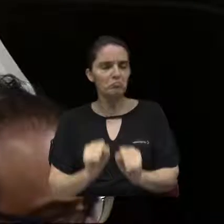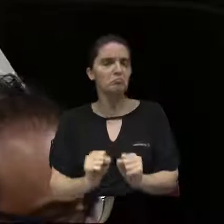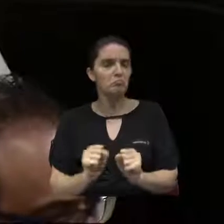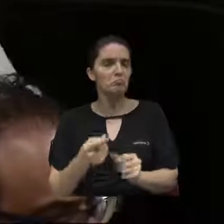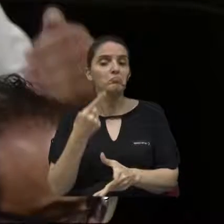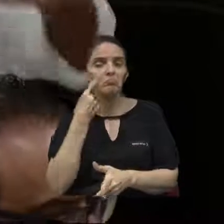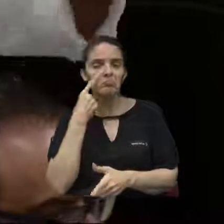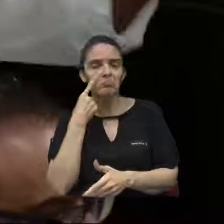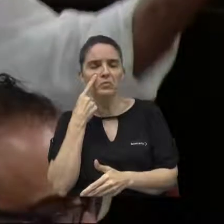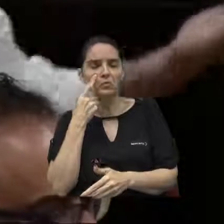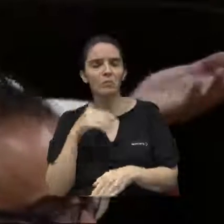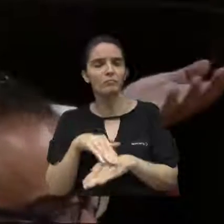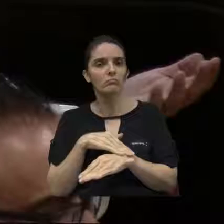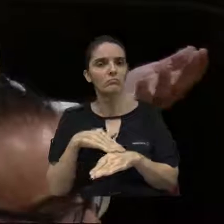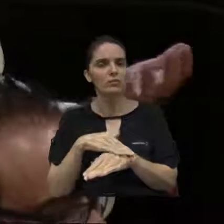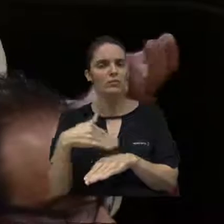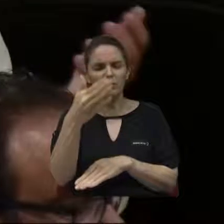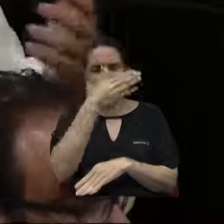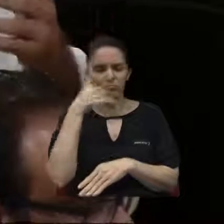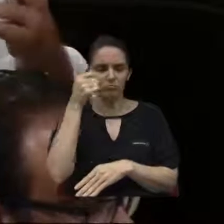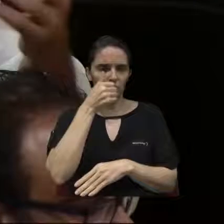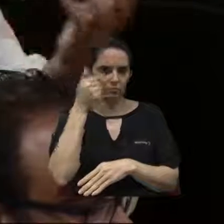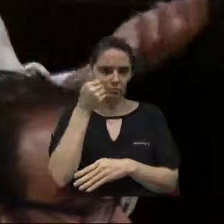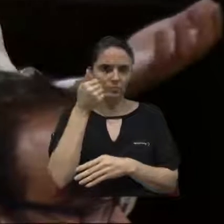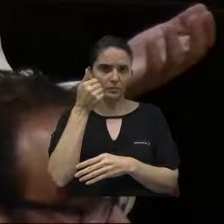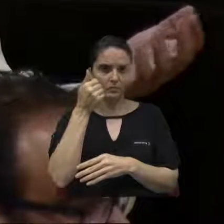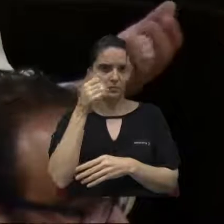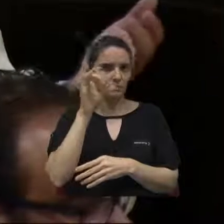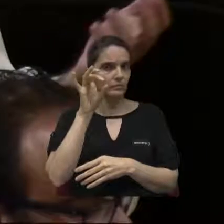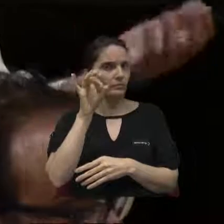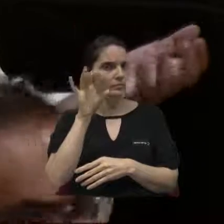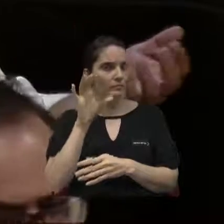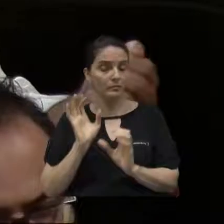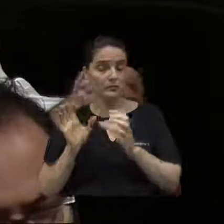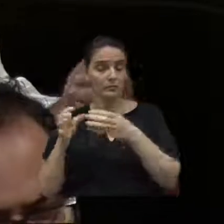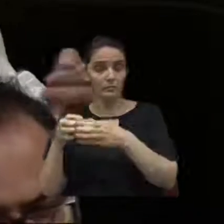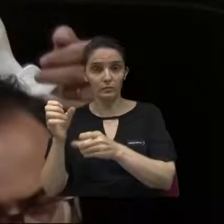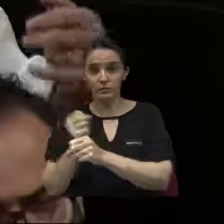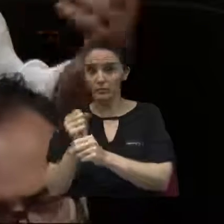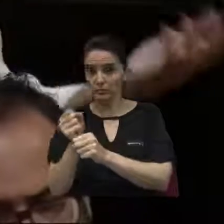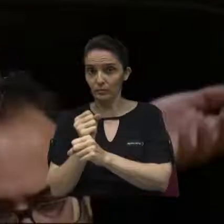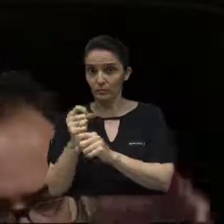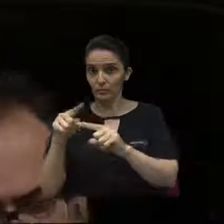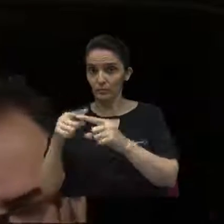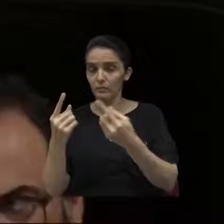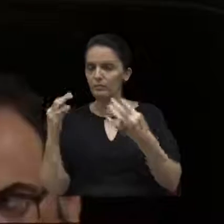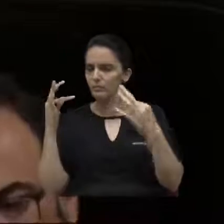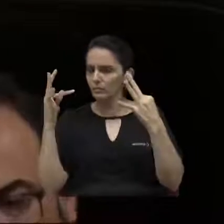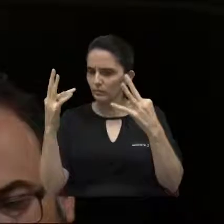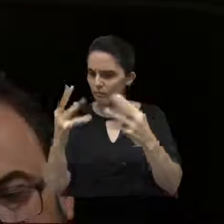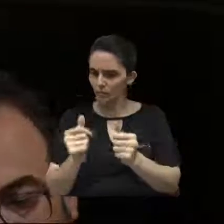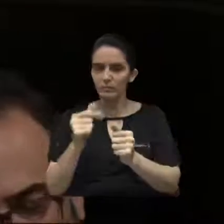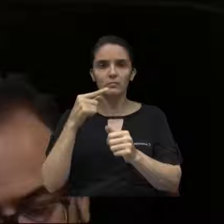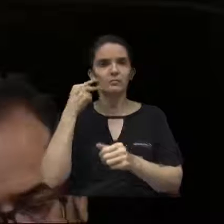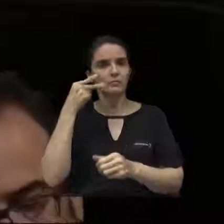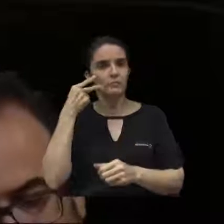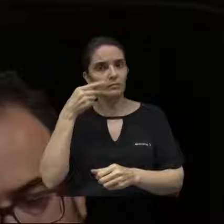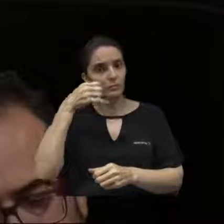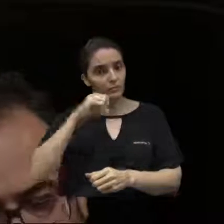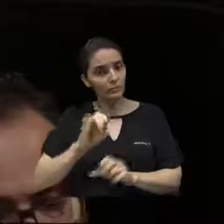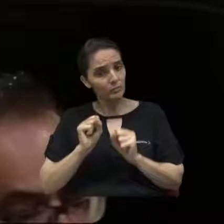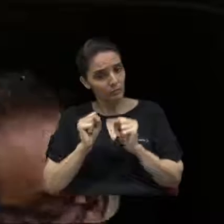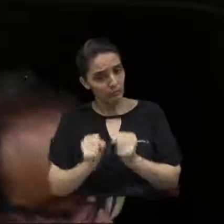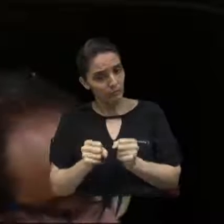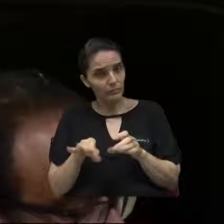esse diálogo mais amplo e mais aberto, não somente com a comissão de obras, mas com todos os vereadores. E, se possível,